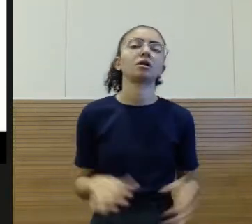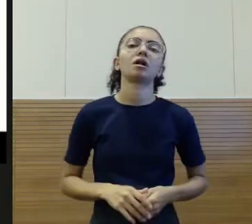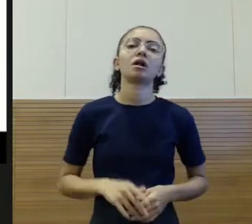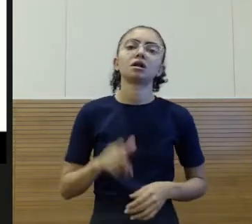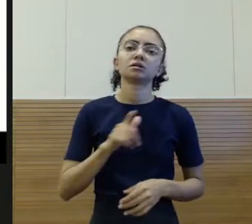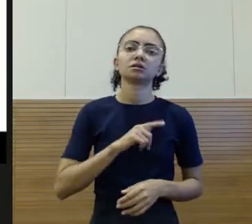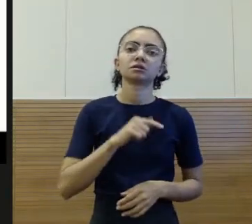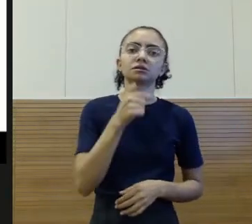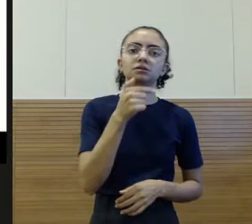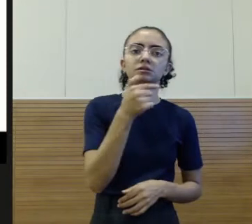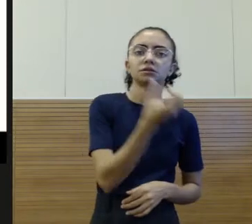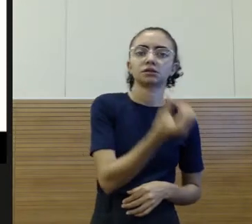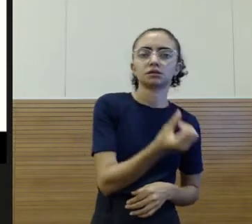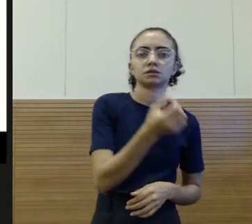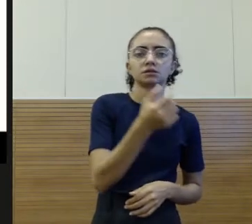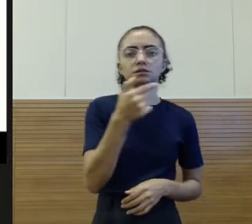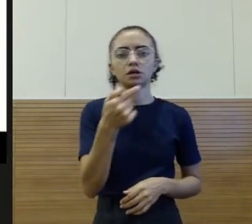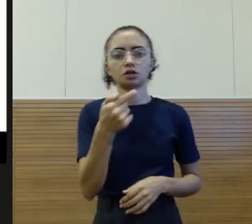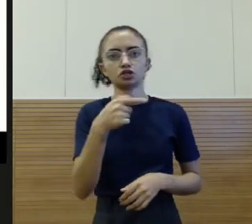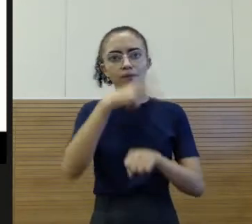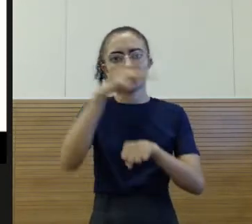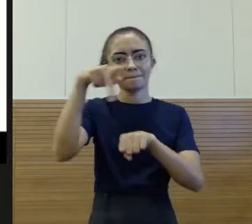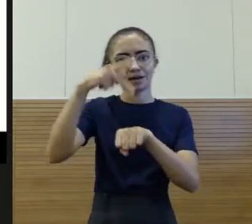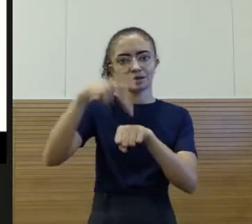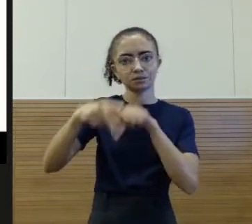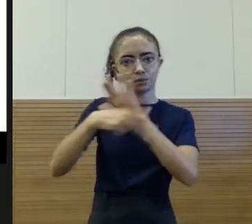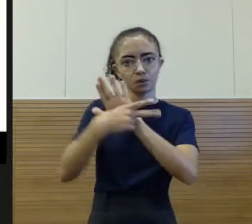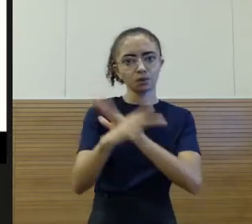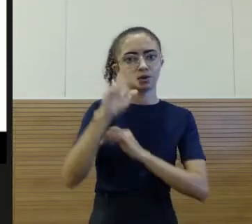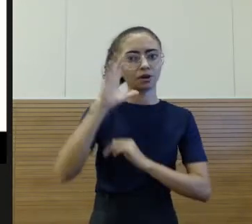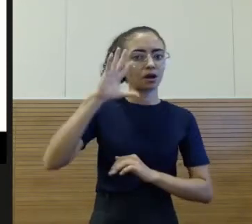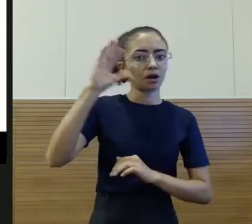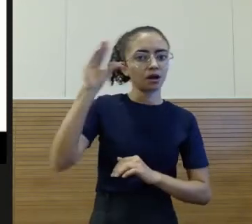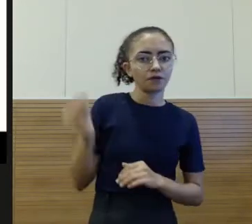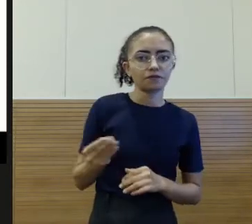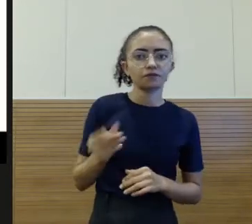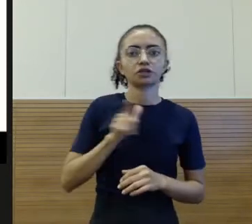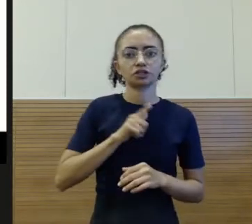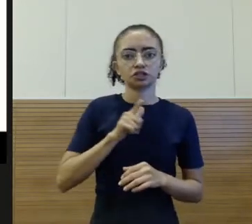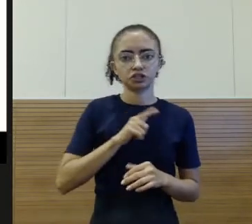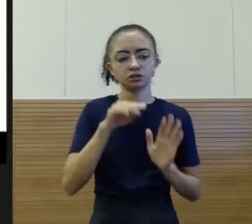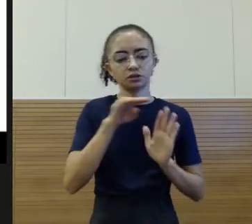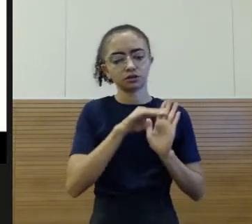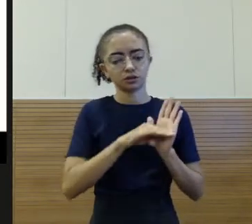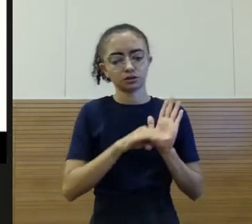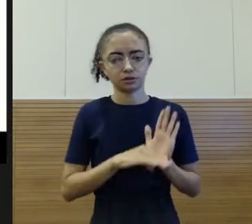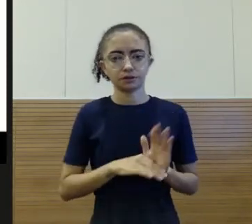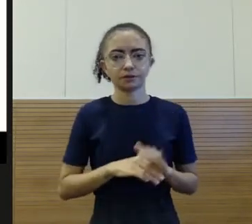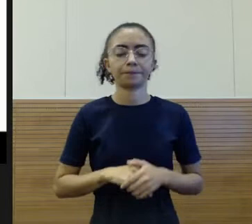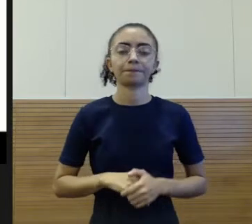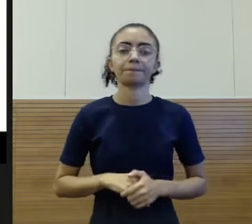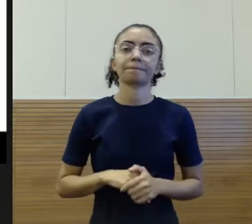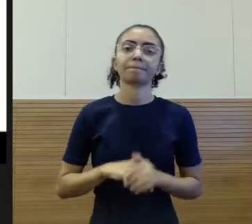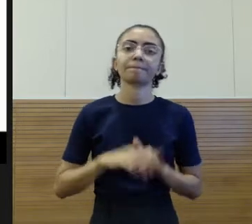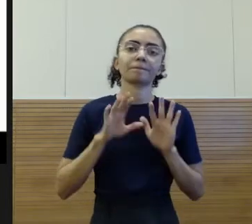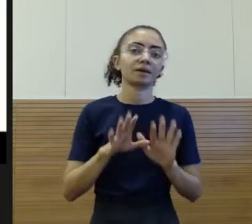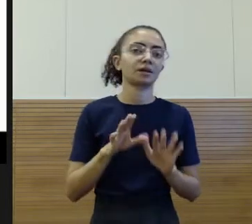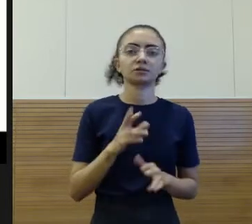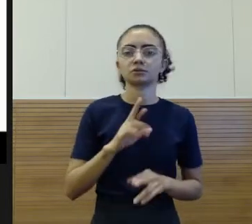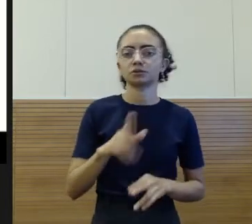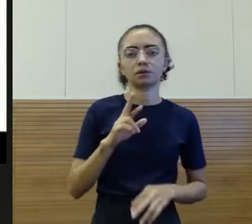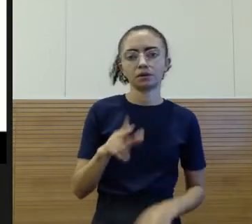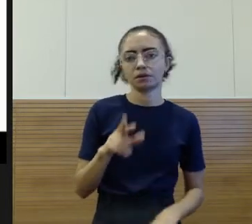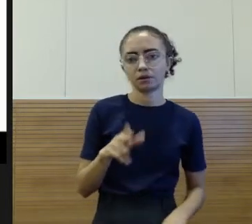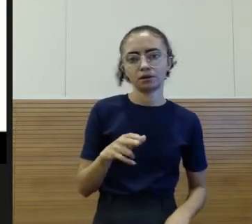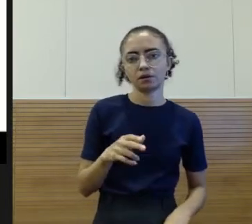6 ou 7 países com seus guias alimentares, mas isso não quer dizer que a nossa região seja uma das que tem maior número de guias alimentares,